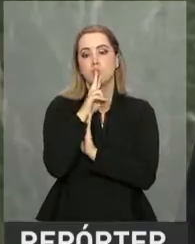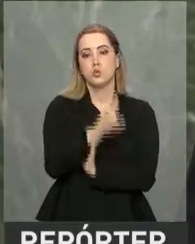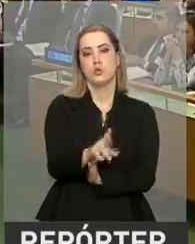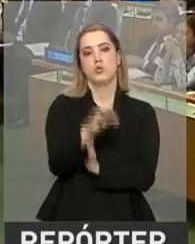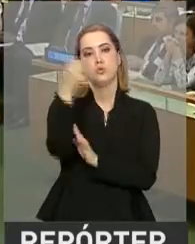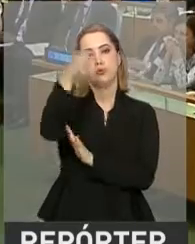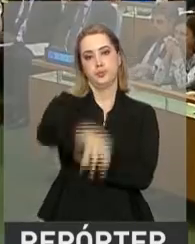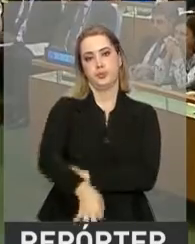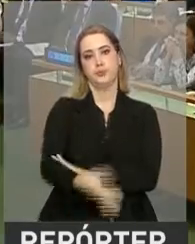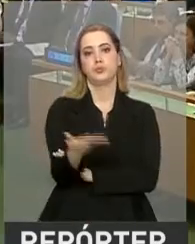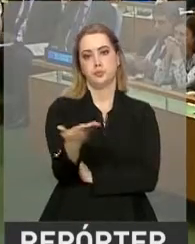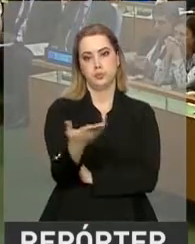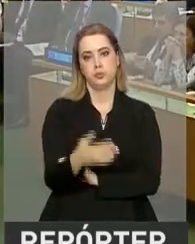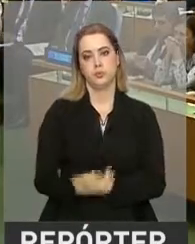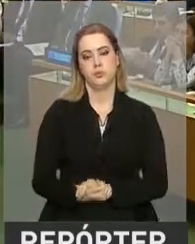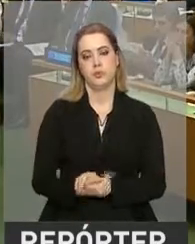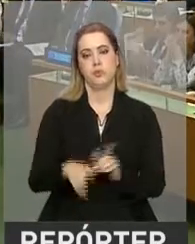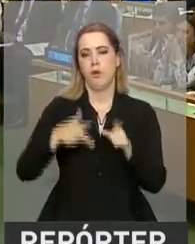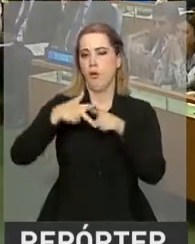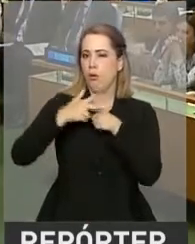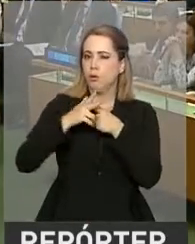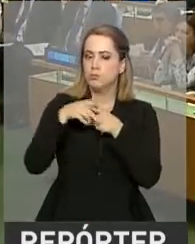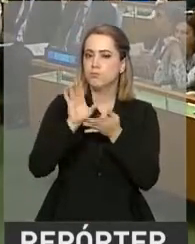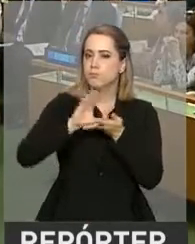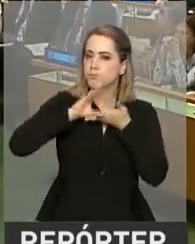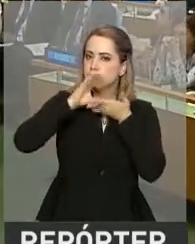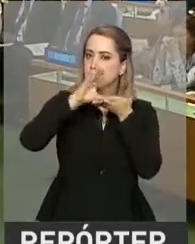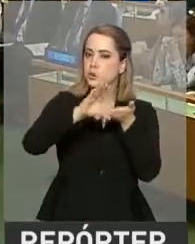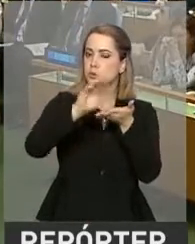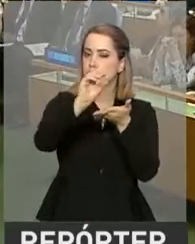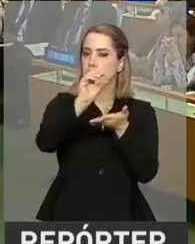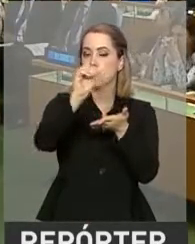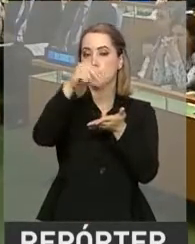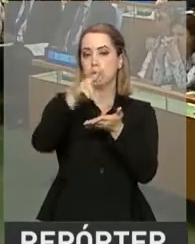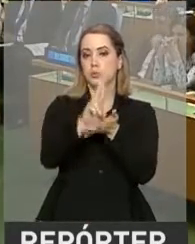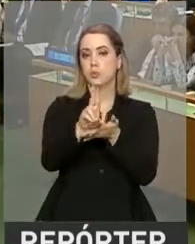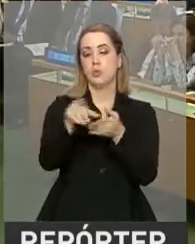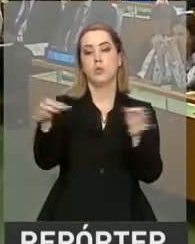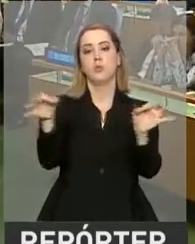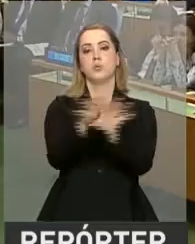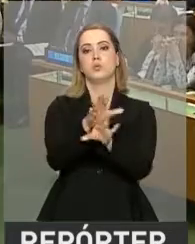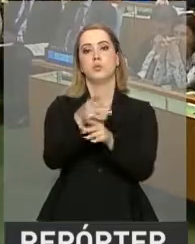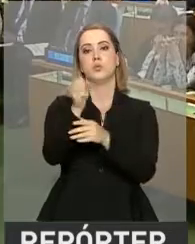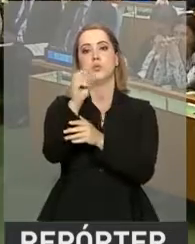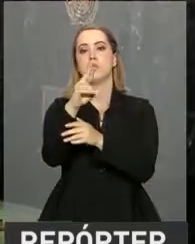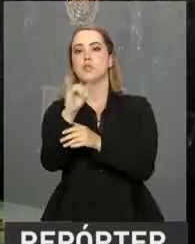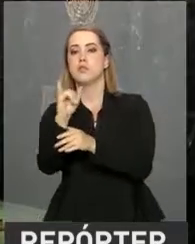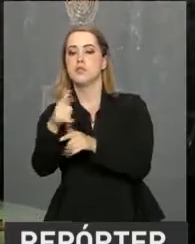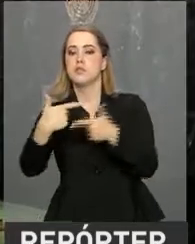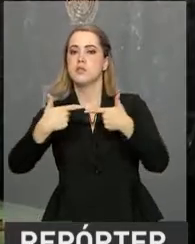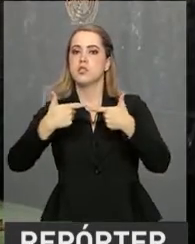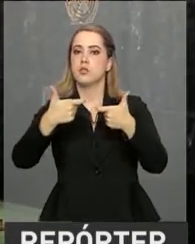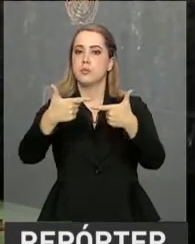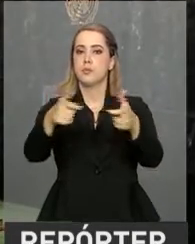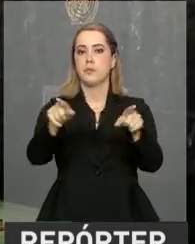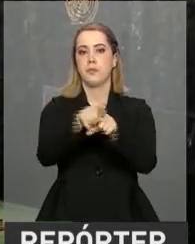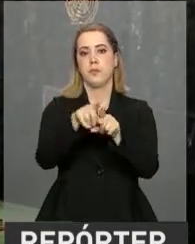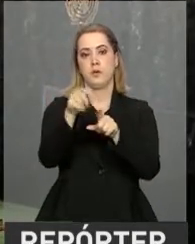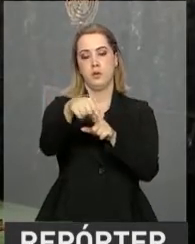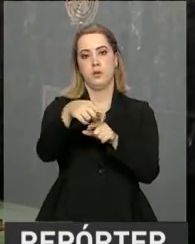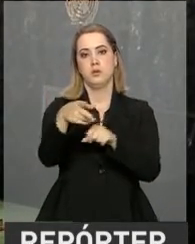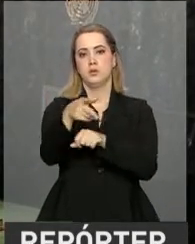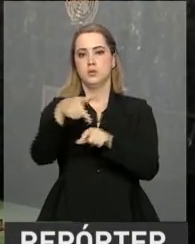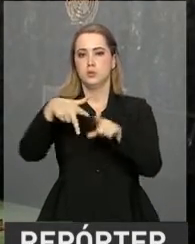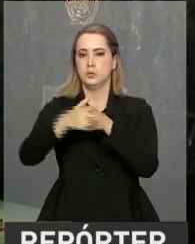efetivas. A reforma do Conselho de Segurança da ONU, o fim da guerra da Síria e a criação de um Estado da Palestina também foram temas apontados